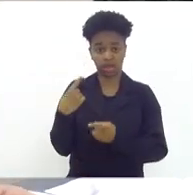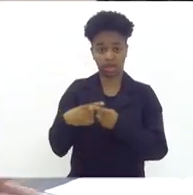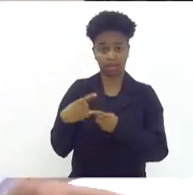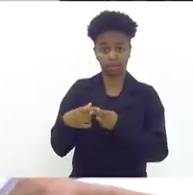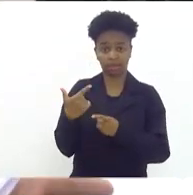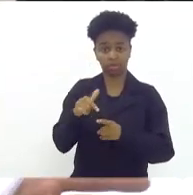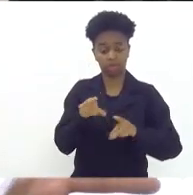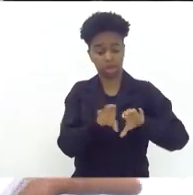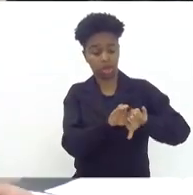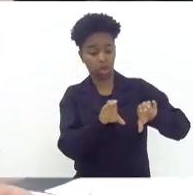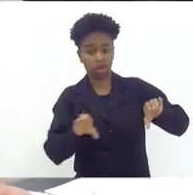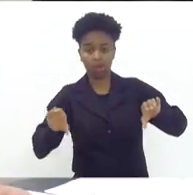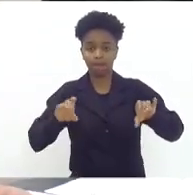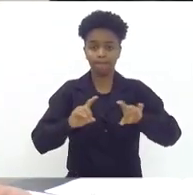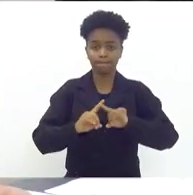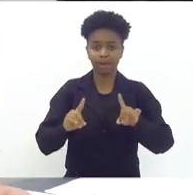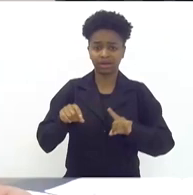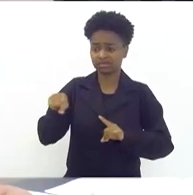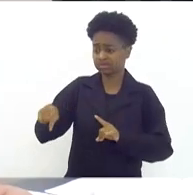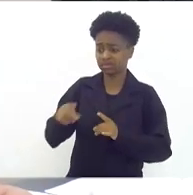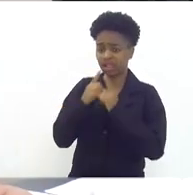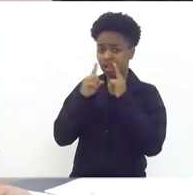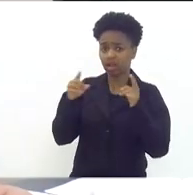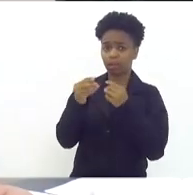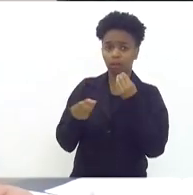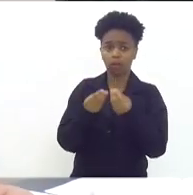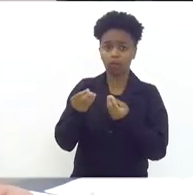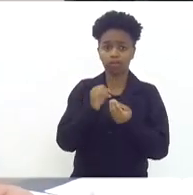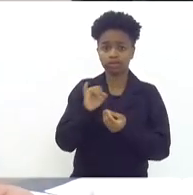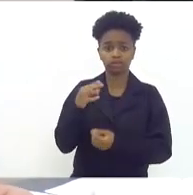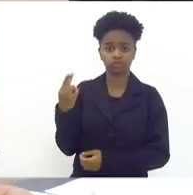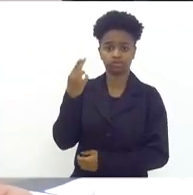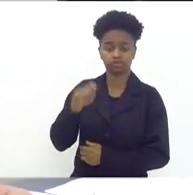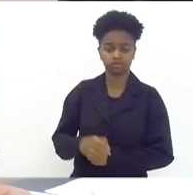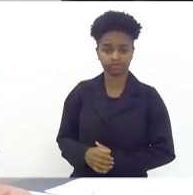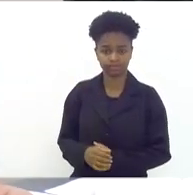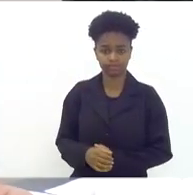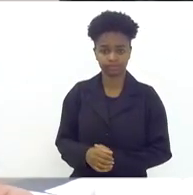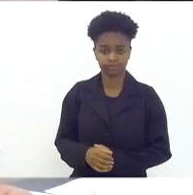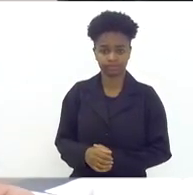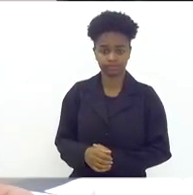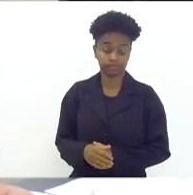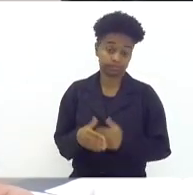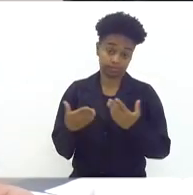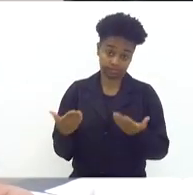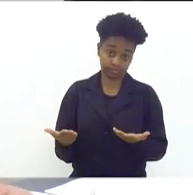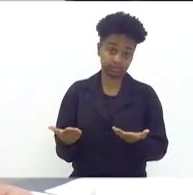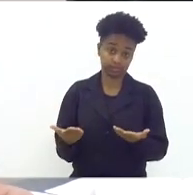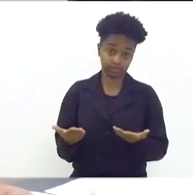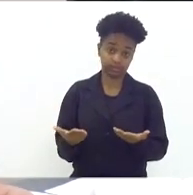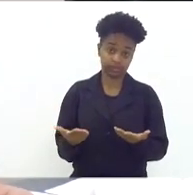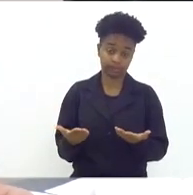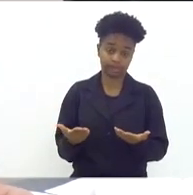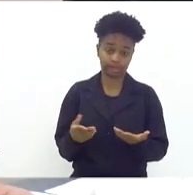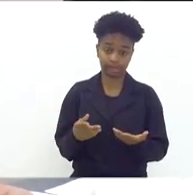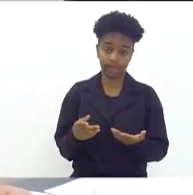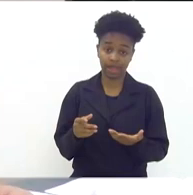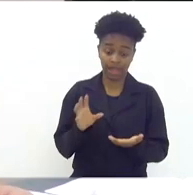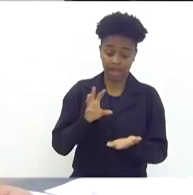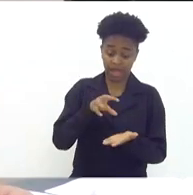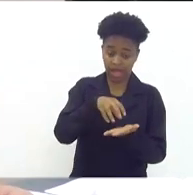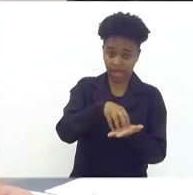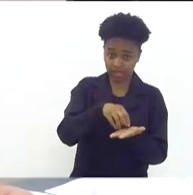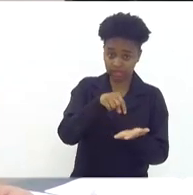e não cabe ao empresário vai contestar como que não havia habilidade técnica e aí ca entre nós a agência